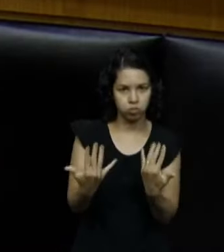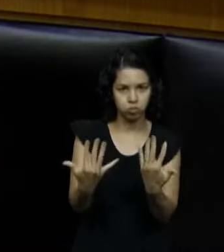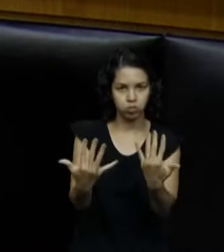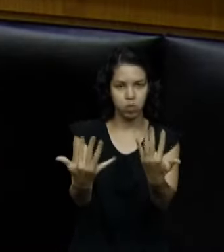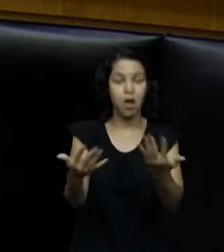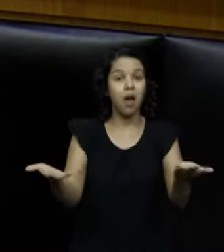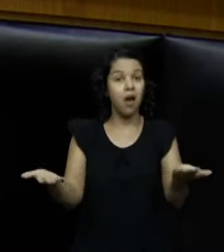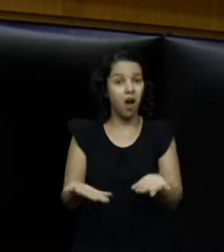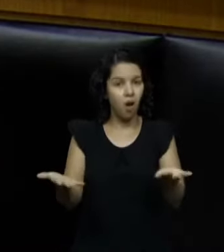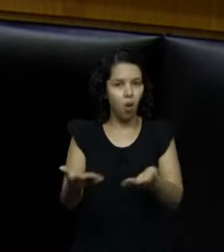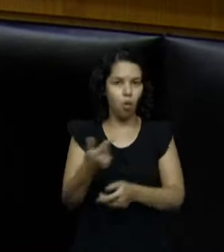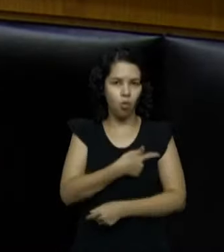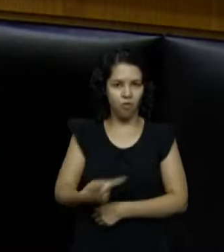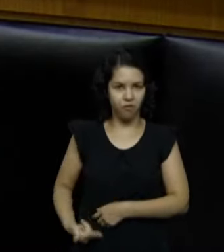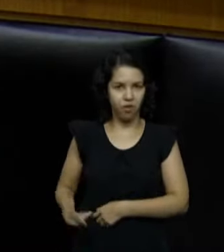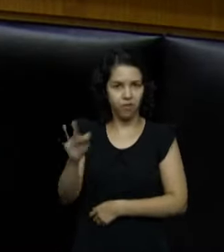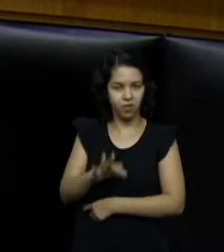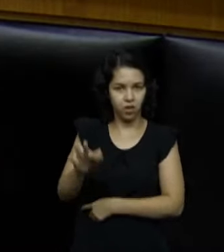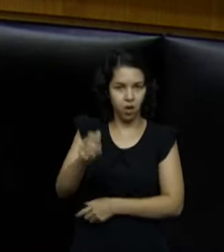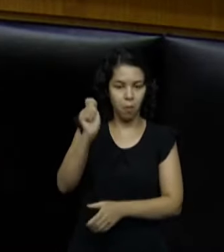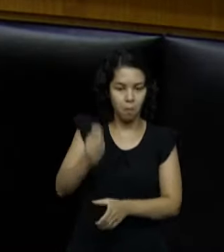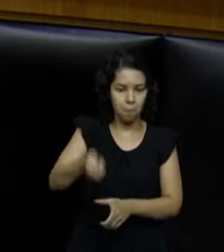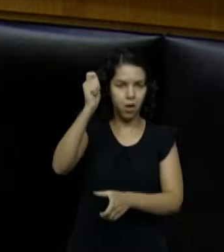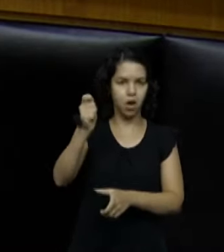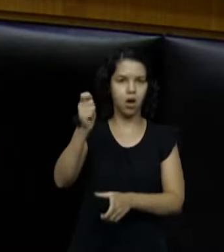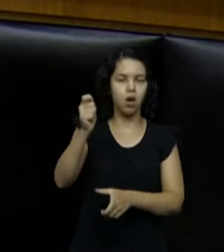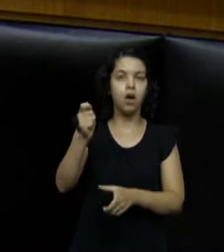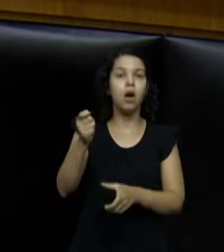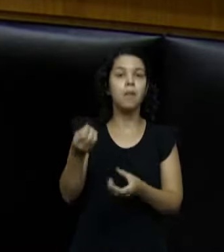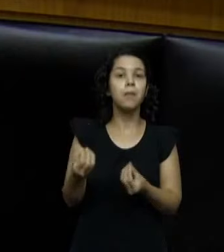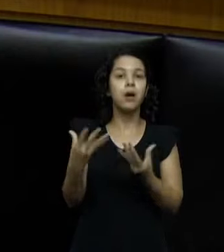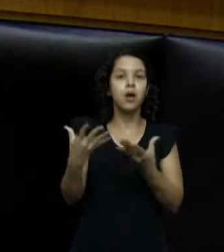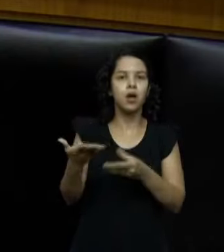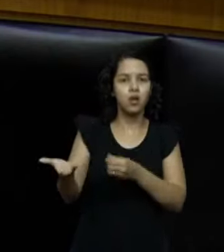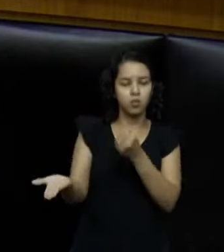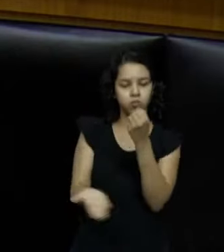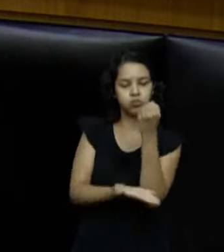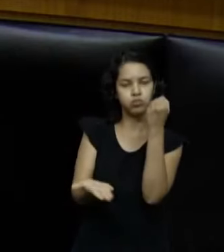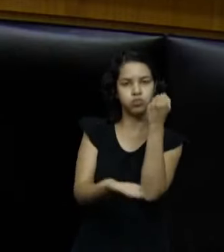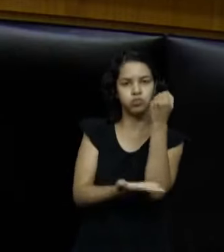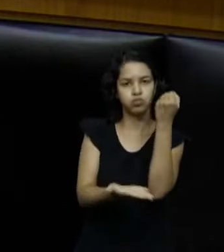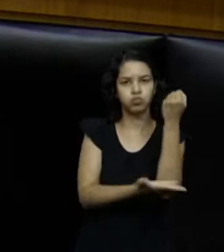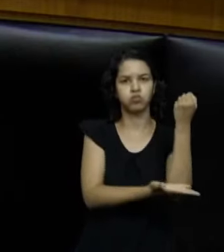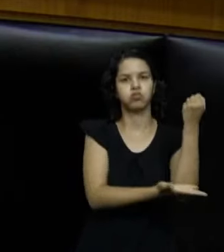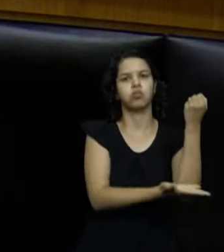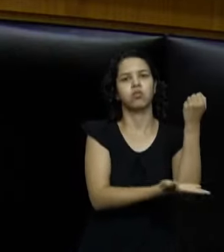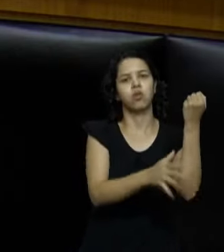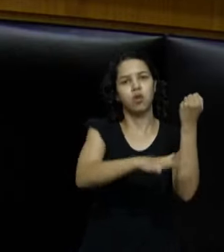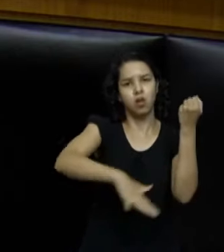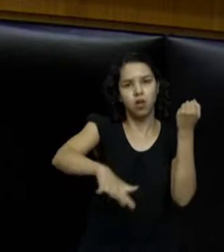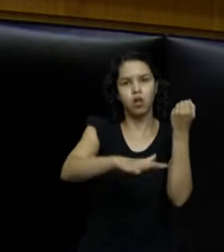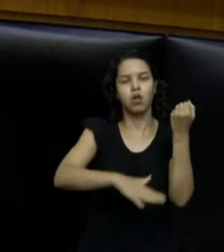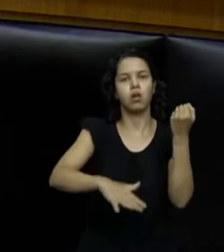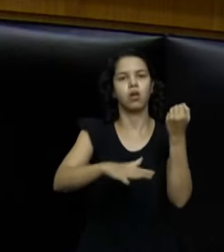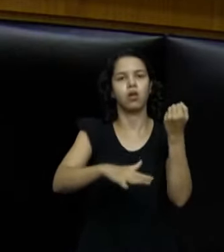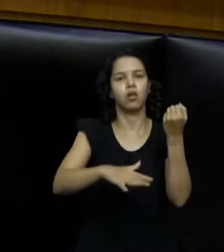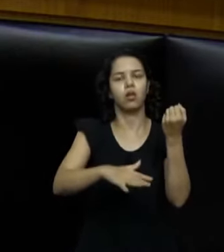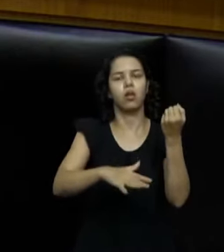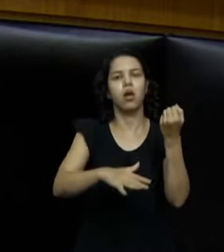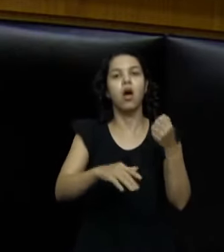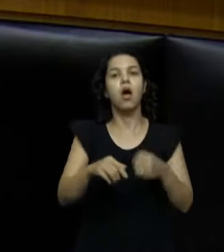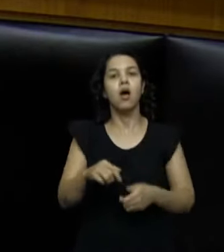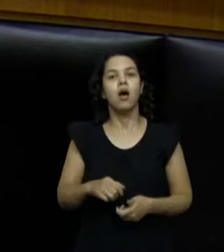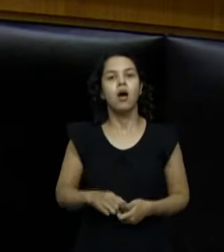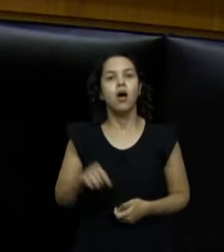federal promoveu o leilão para a extração das madeiras daquele parque. E tanto o vereador Anderson Giacomelli,